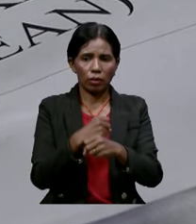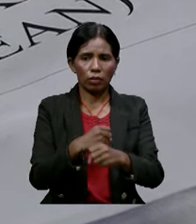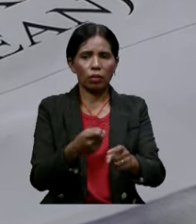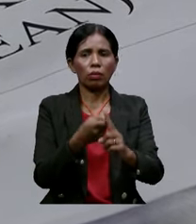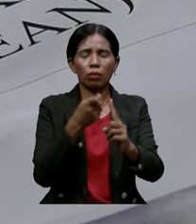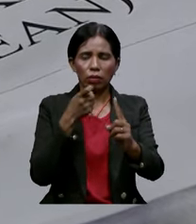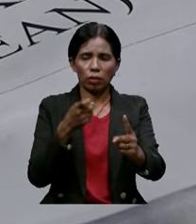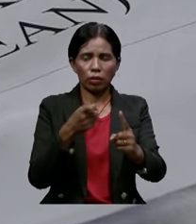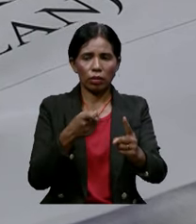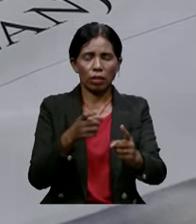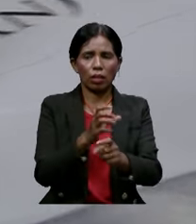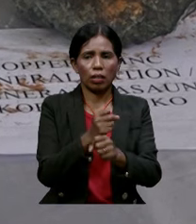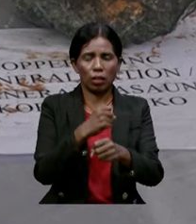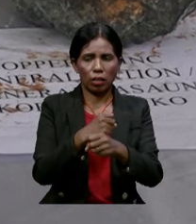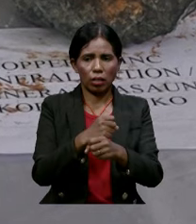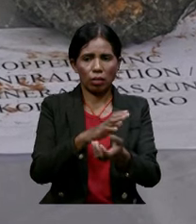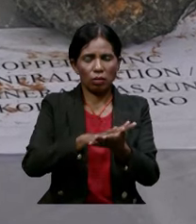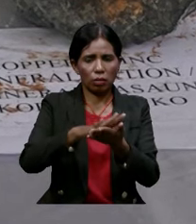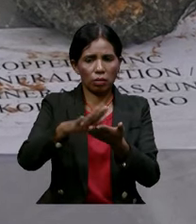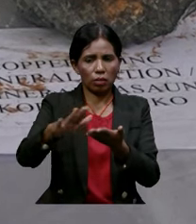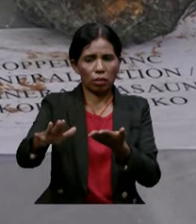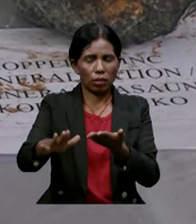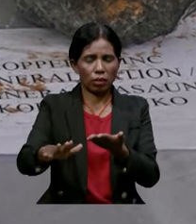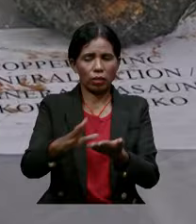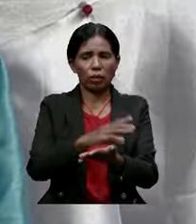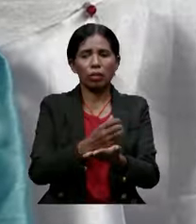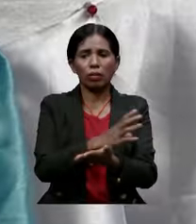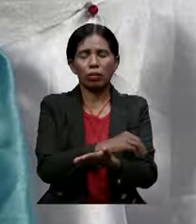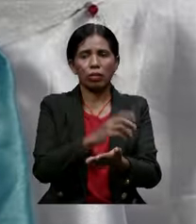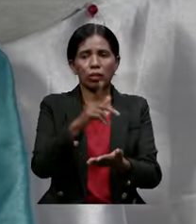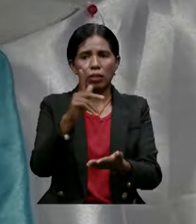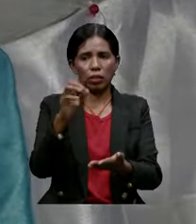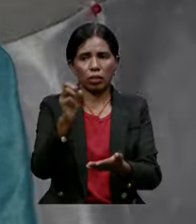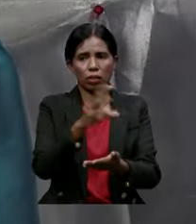si mármore calcário, mármore calcário cristalino no